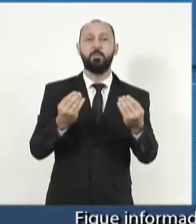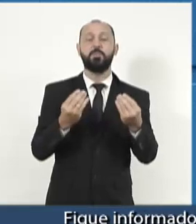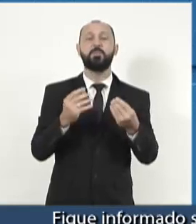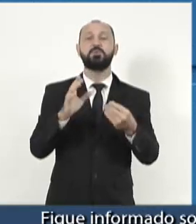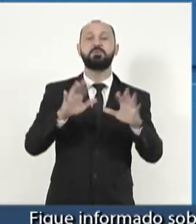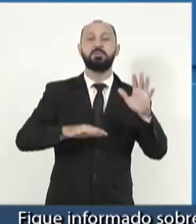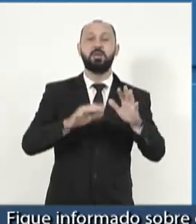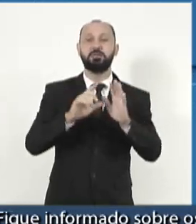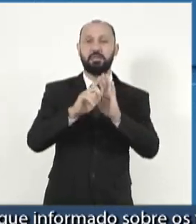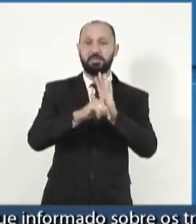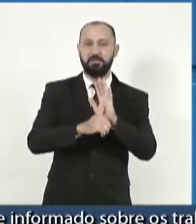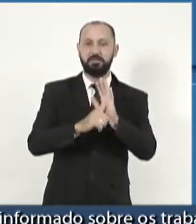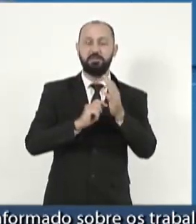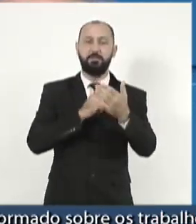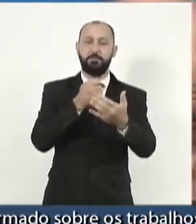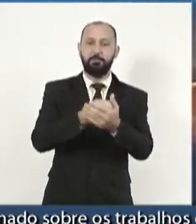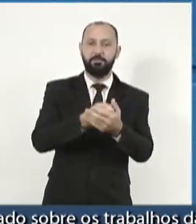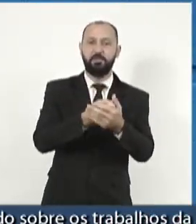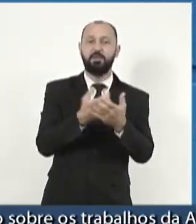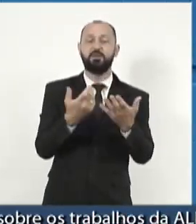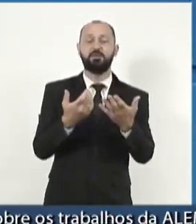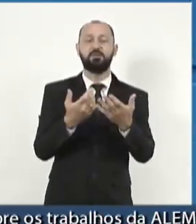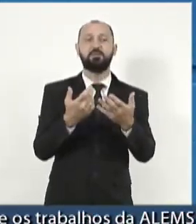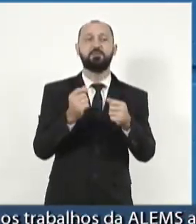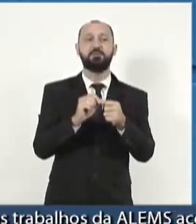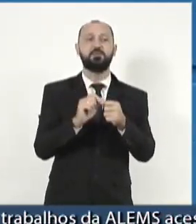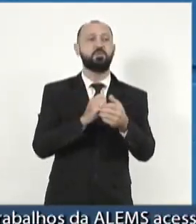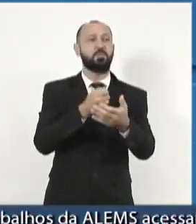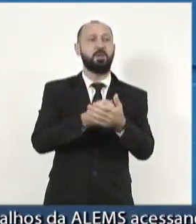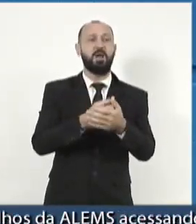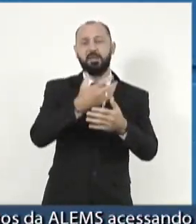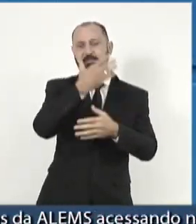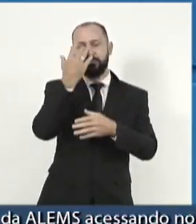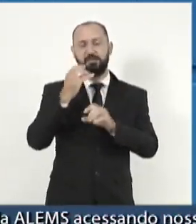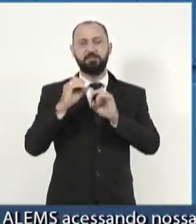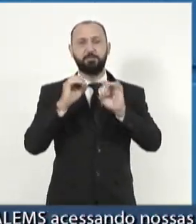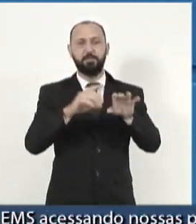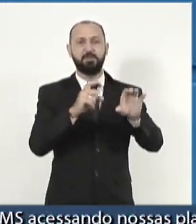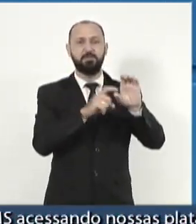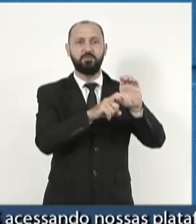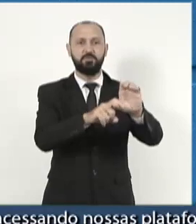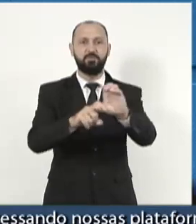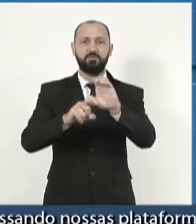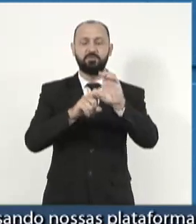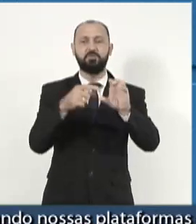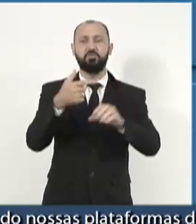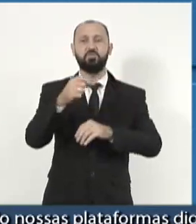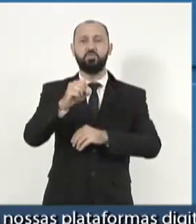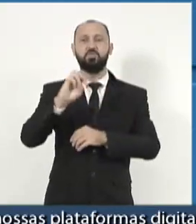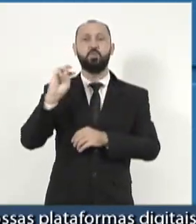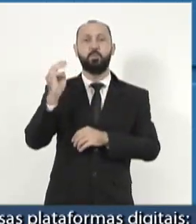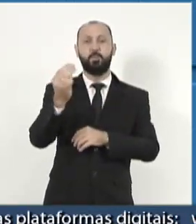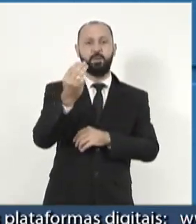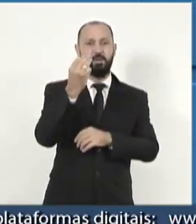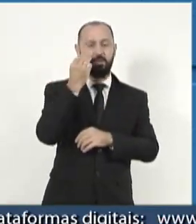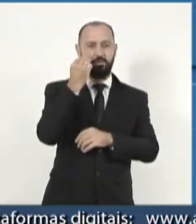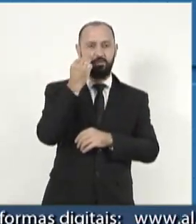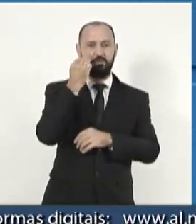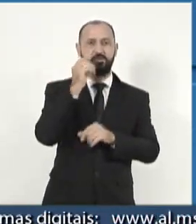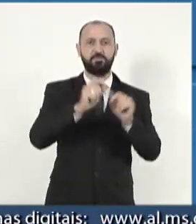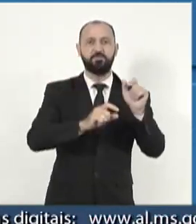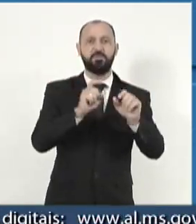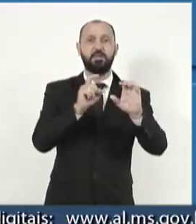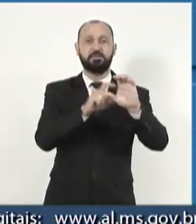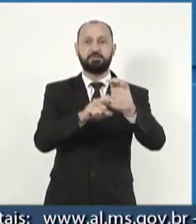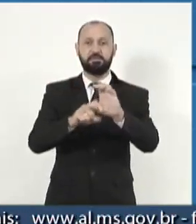é possível reduzir a taxa, né, que vai ser cobrada de R$ 45 para R$ 35